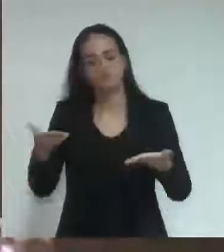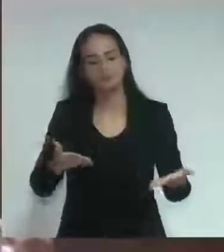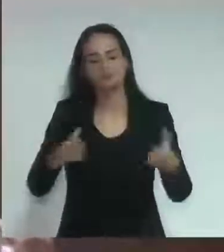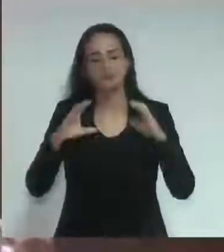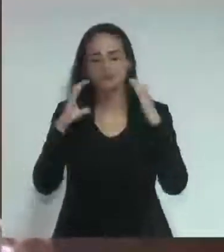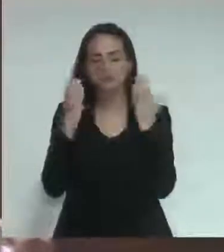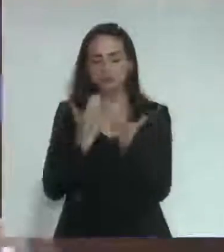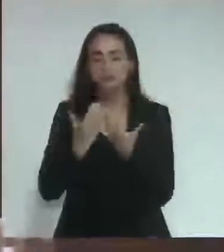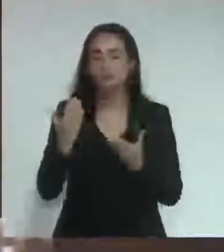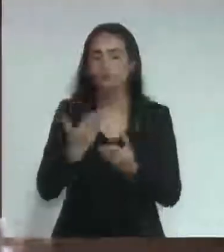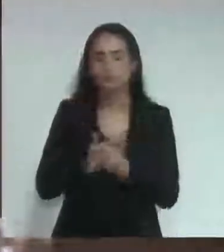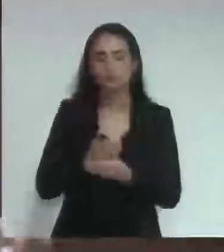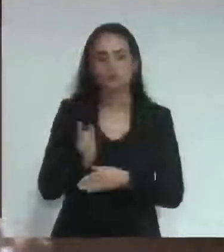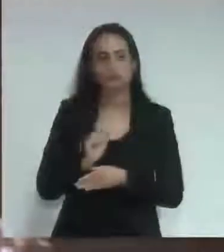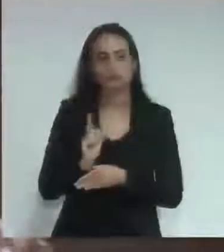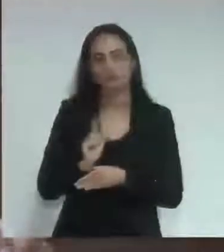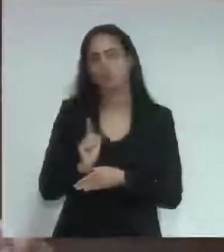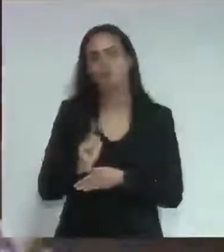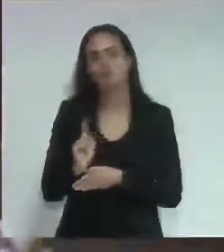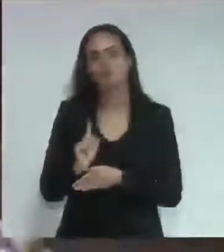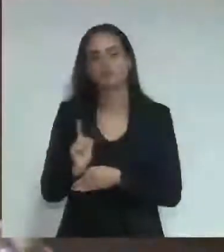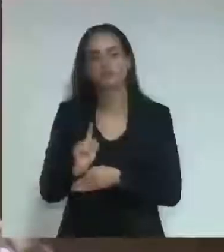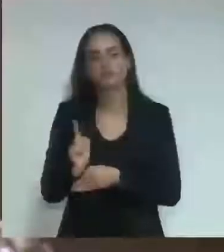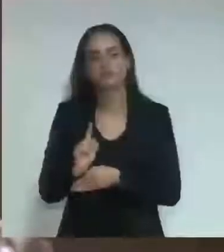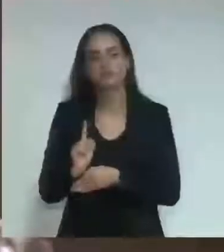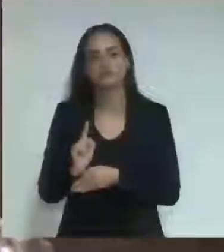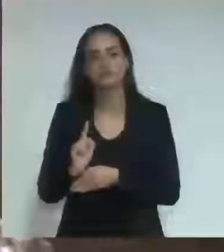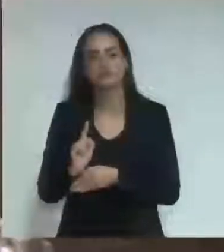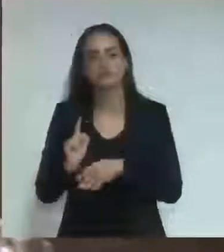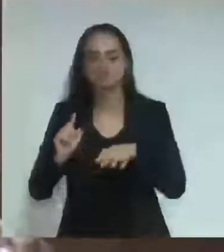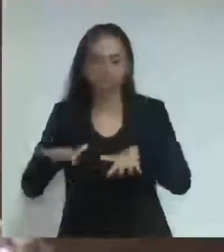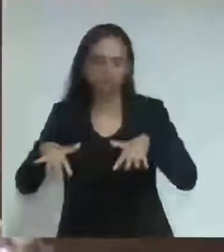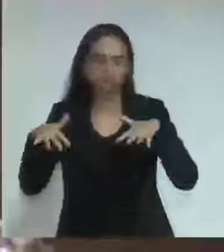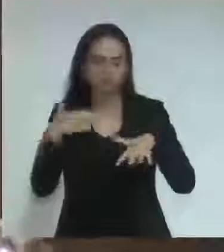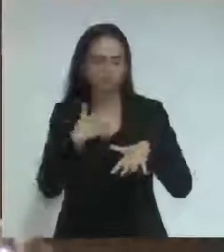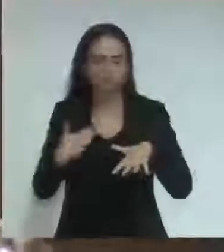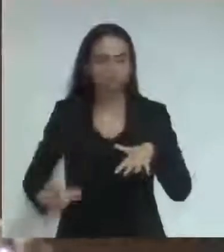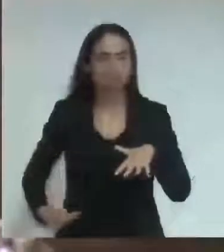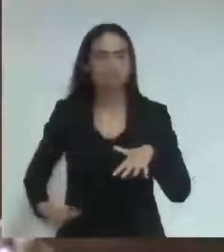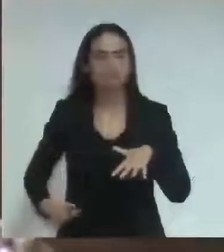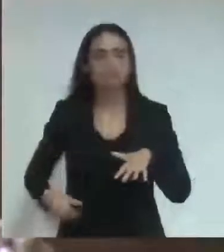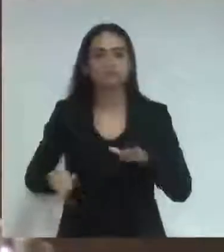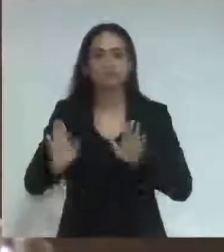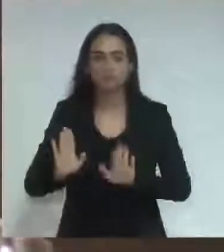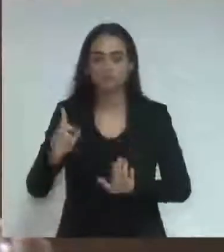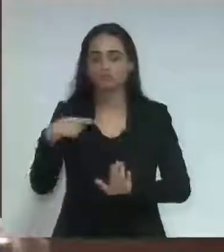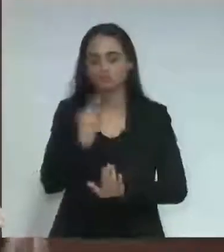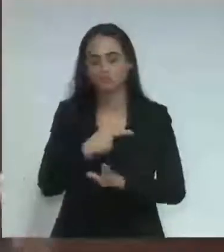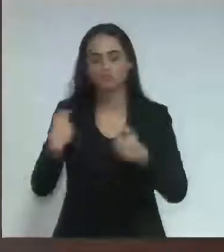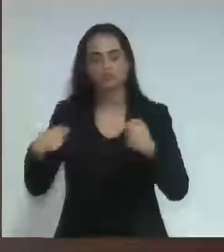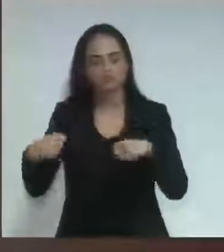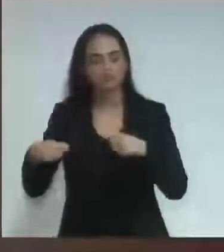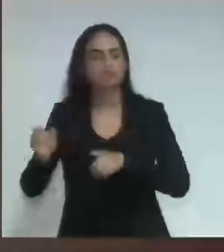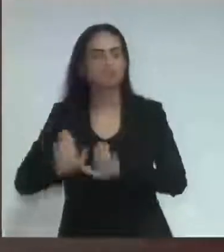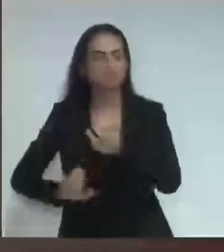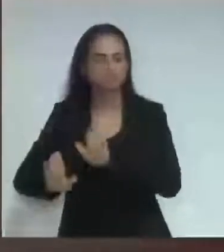em si, segundo o Executivo vão ter diversas audiências públicas e todo um trabalho, mas a gente tem que ter muita